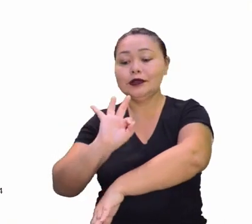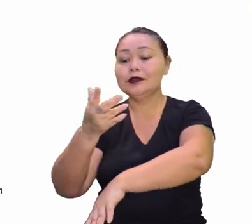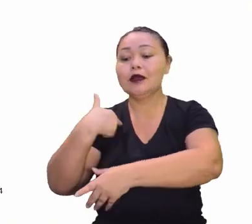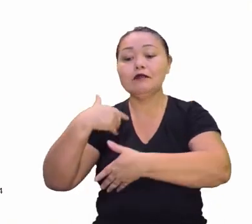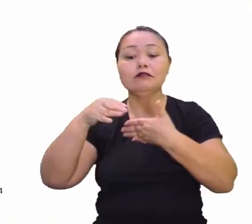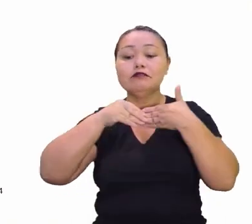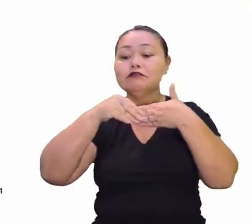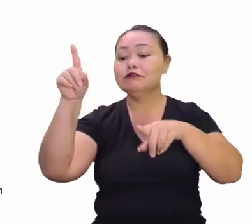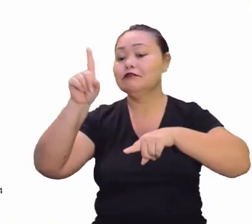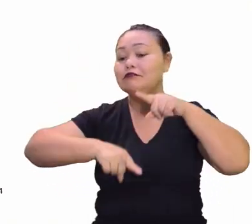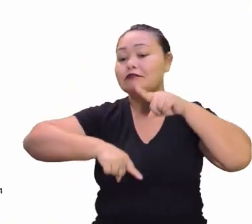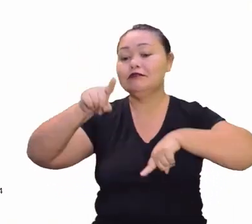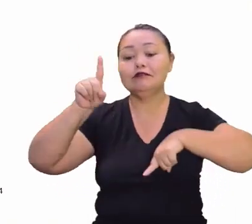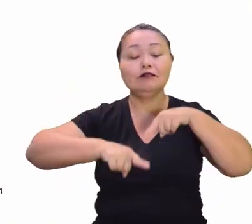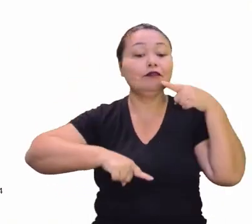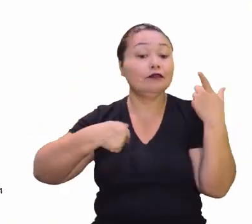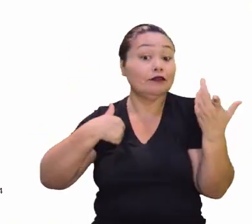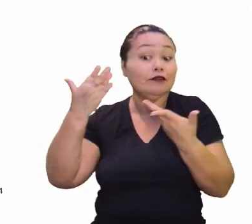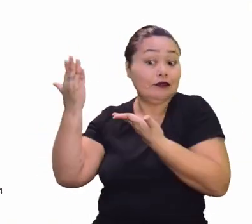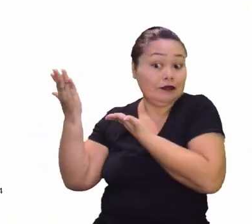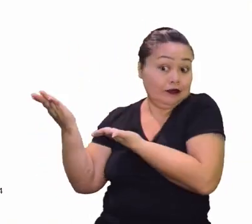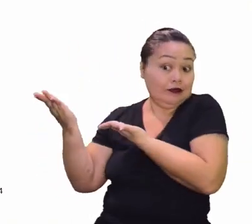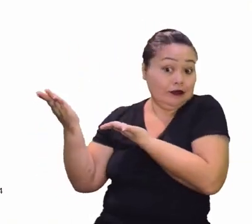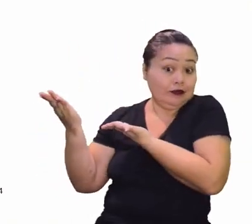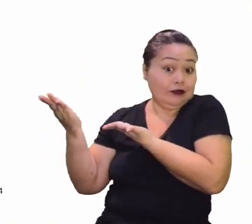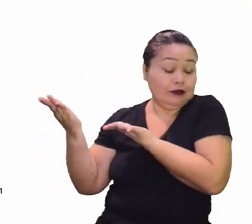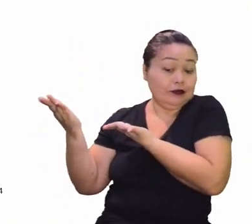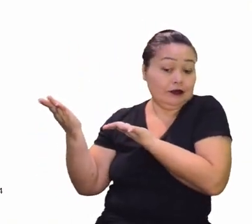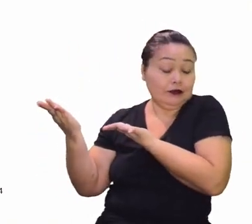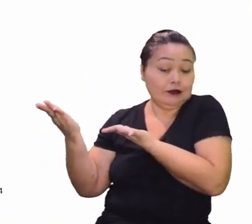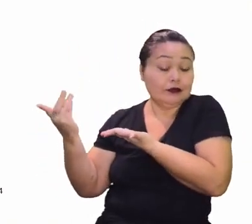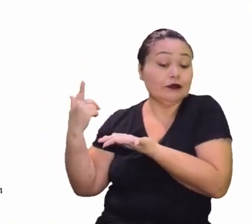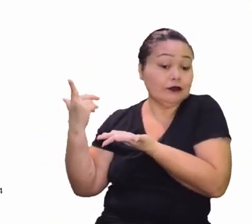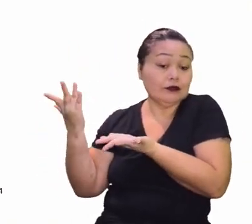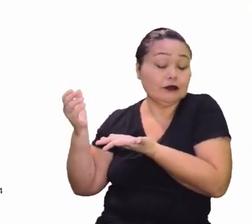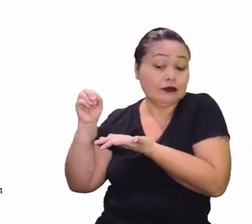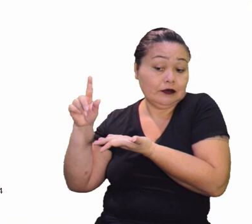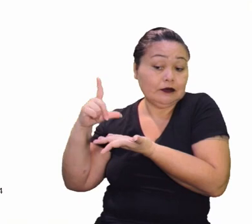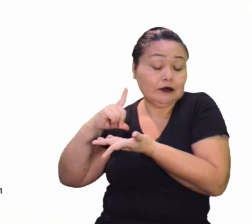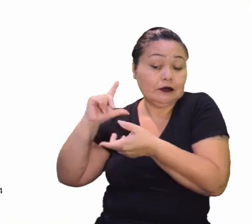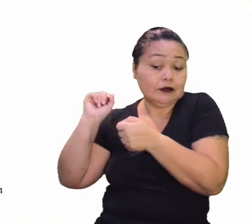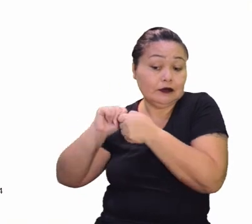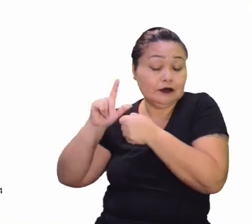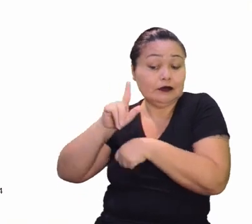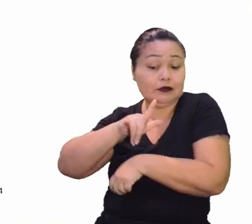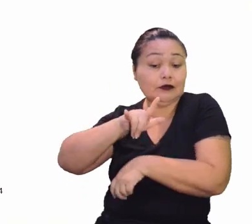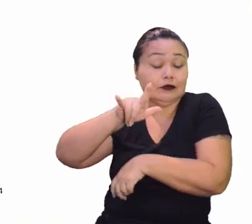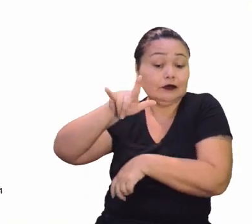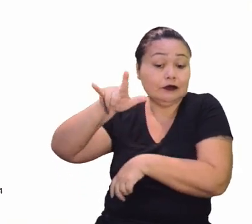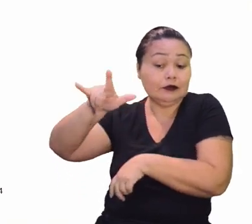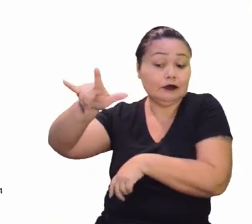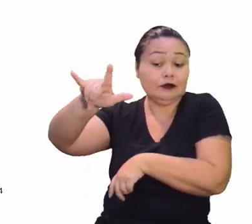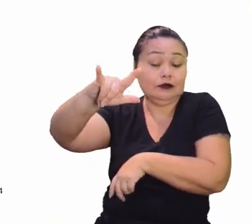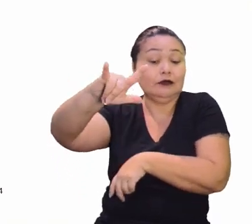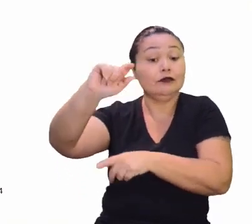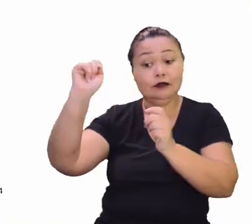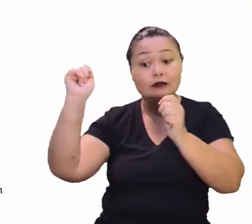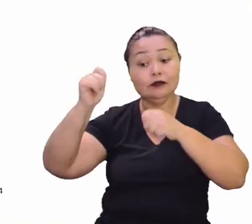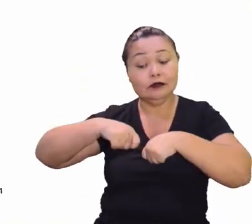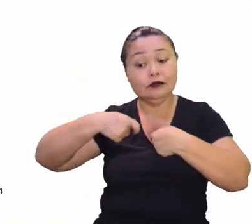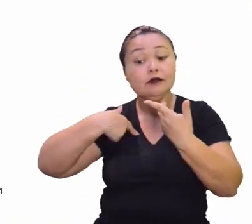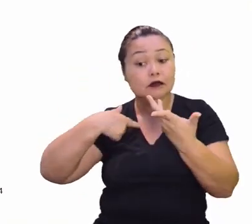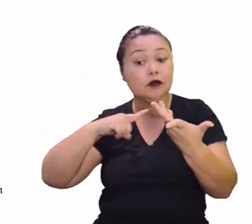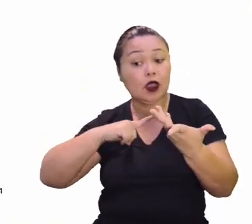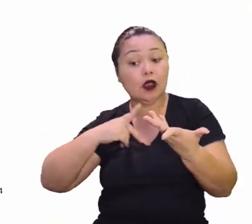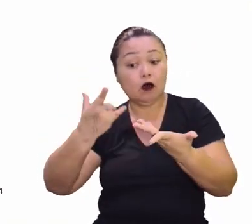da produção, então era o que restava, né? E se foi feito por aviões, aeronaves, porque